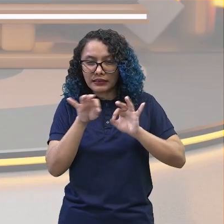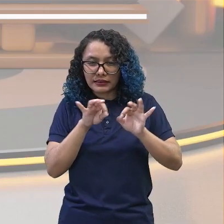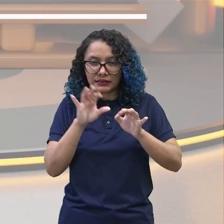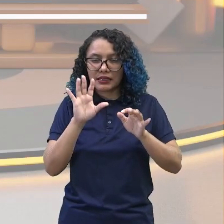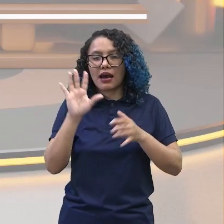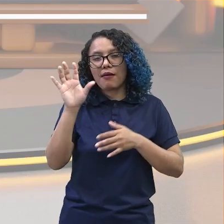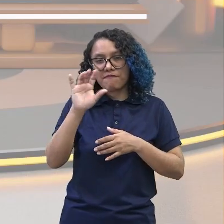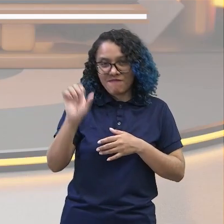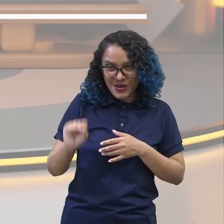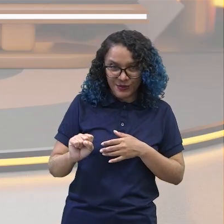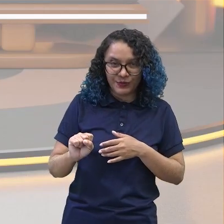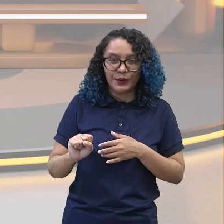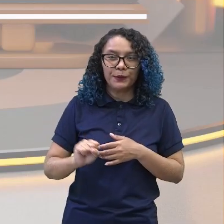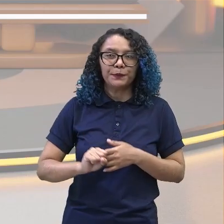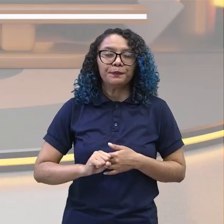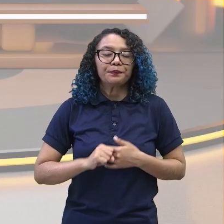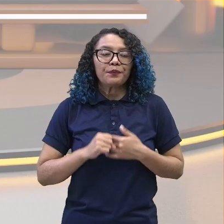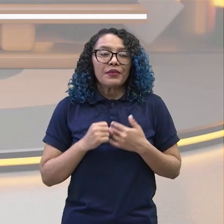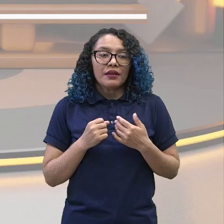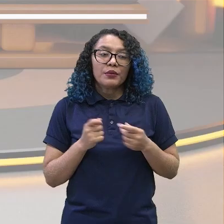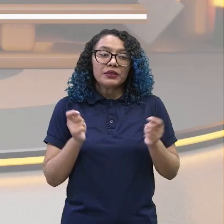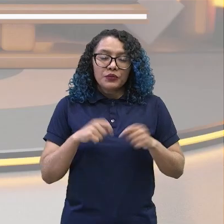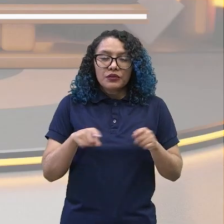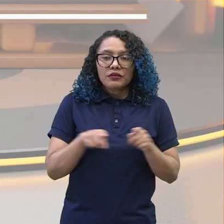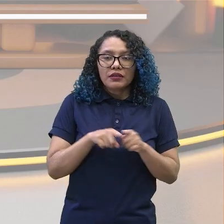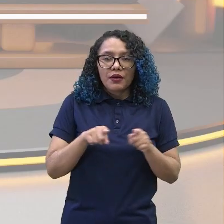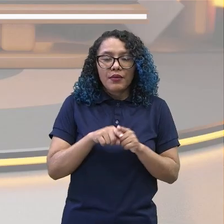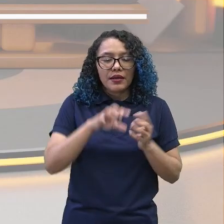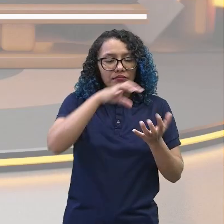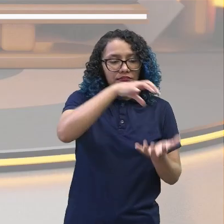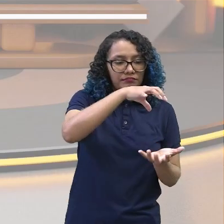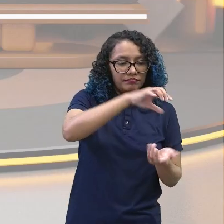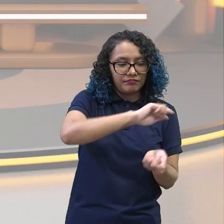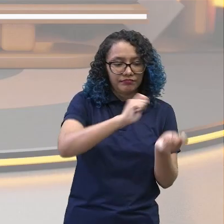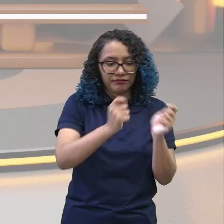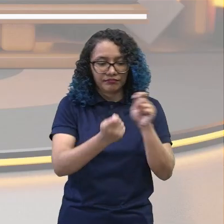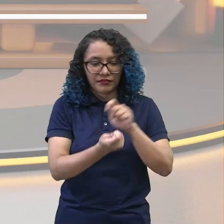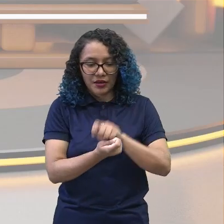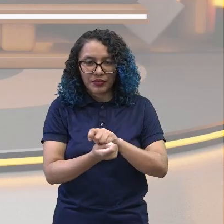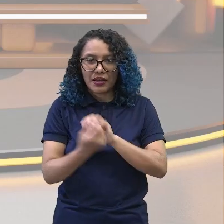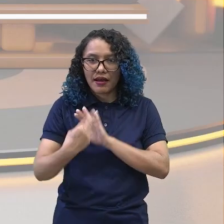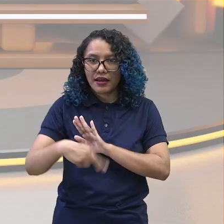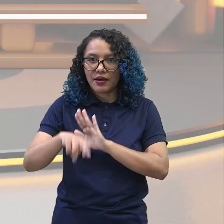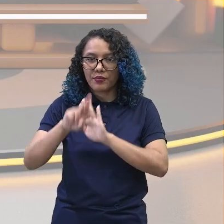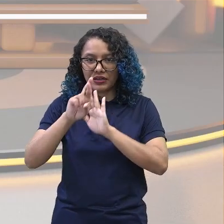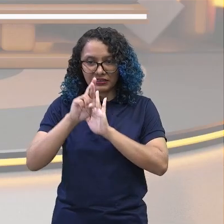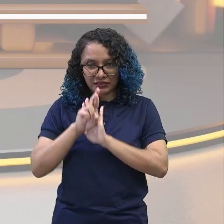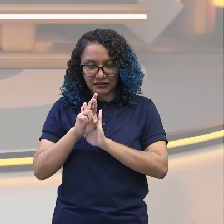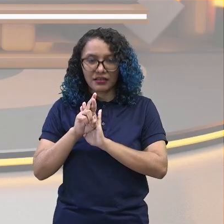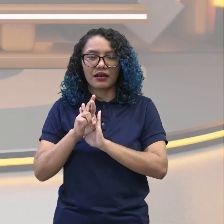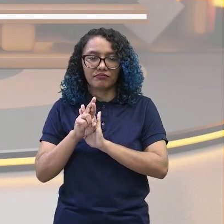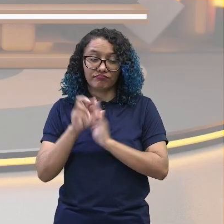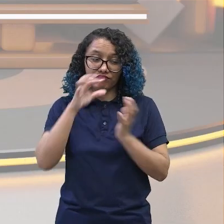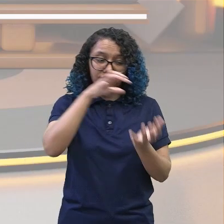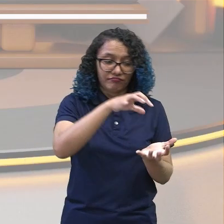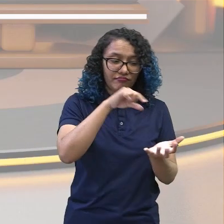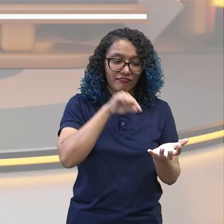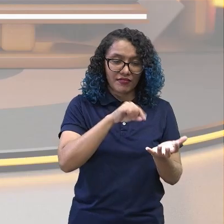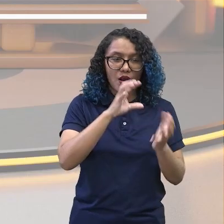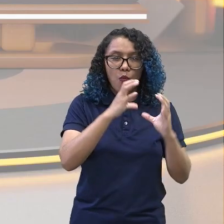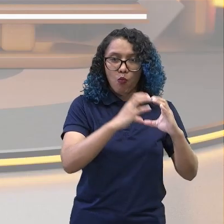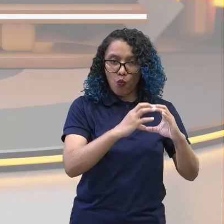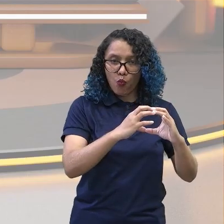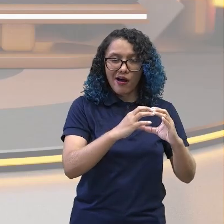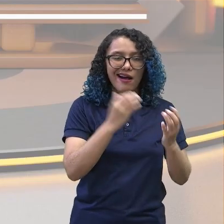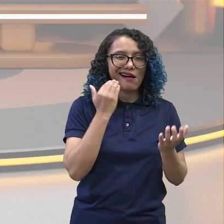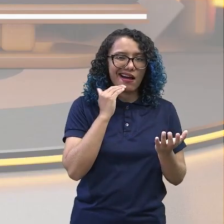nossos mapas, para transformar, para transpor a Terra, que é uma geóide, uma esfera imperfeita com os